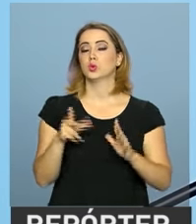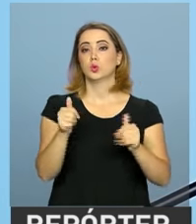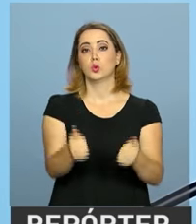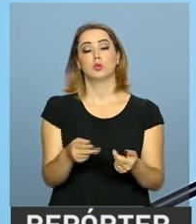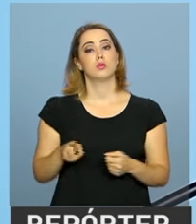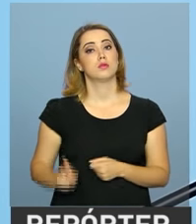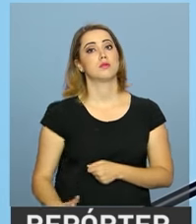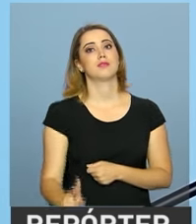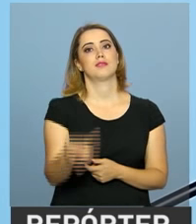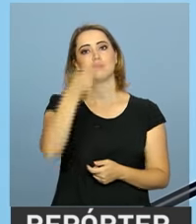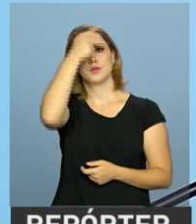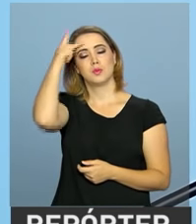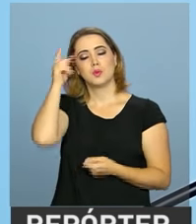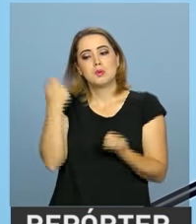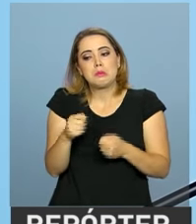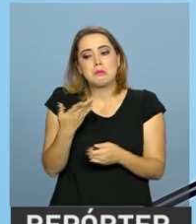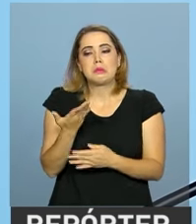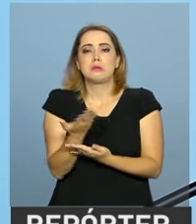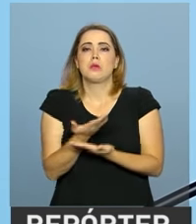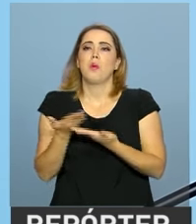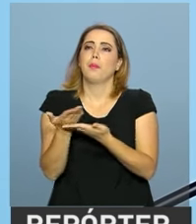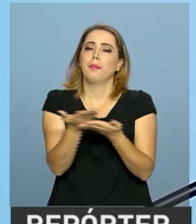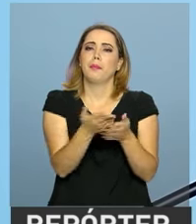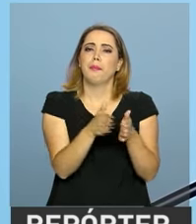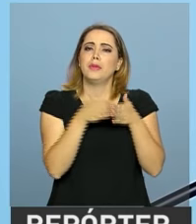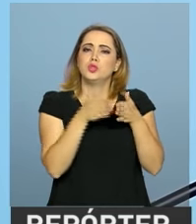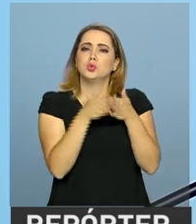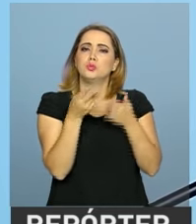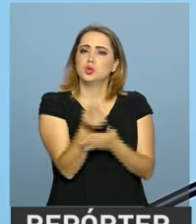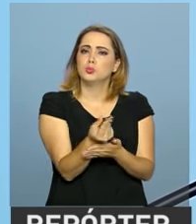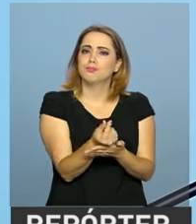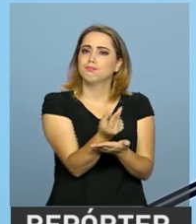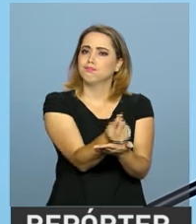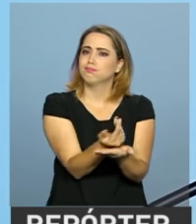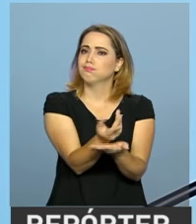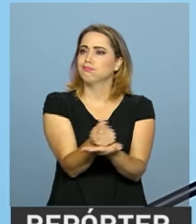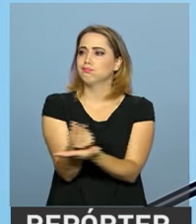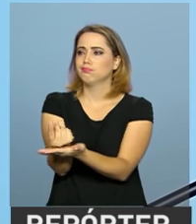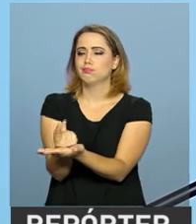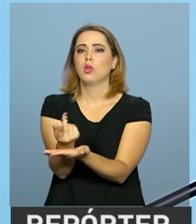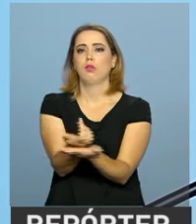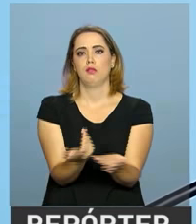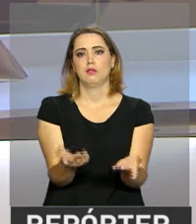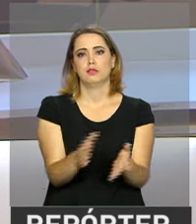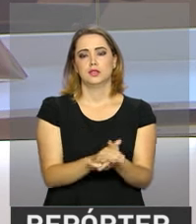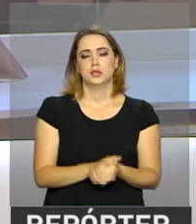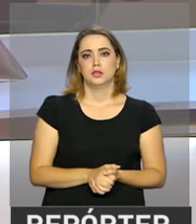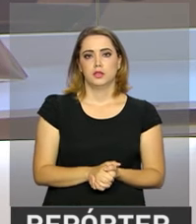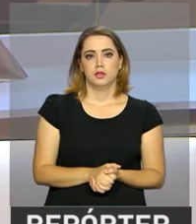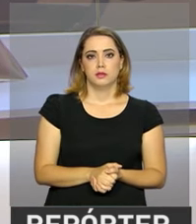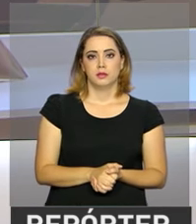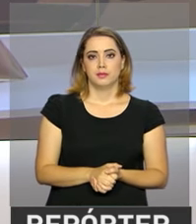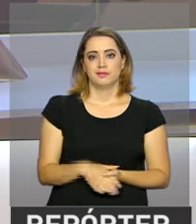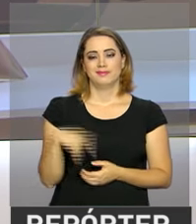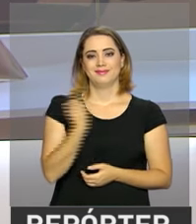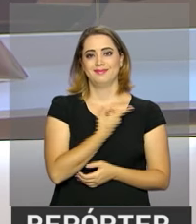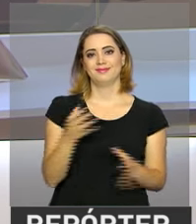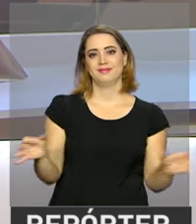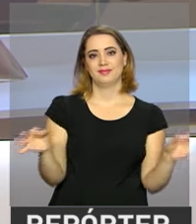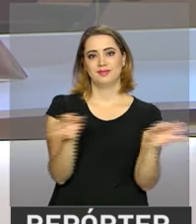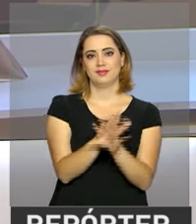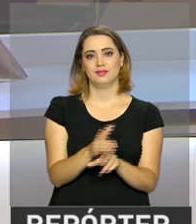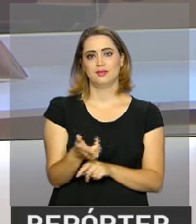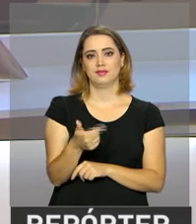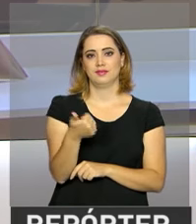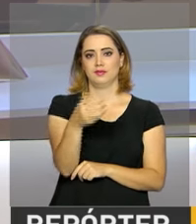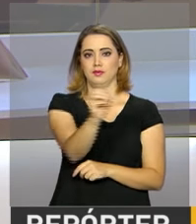município não tenham que comparecer na União de pires na mão, não é? Para pedir recursos. Nós ficamos por aqui,